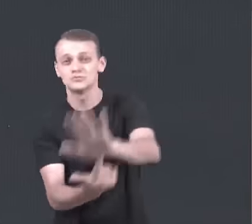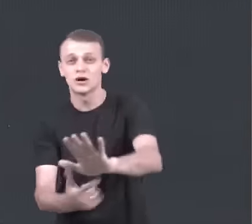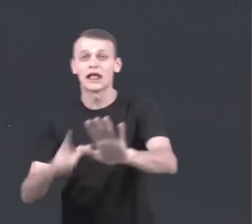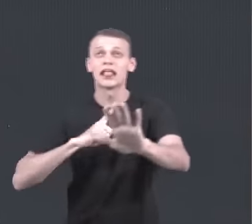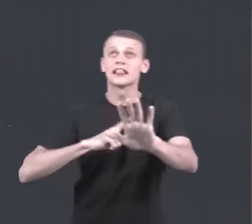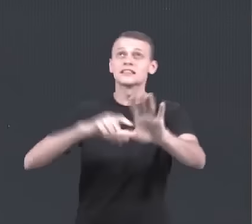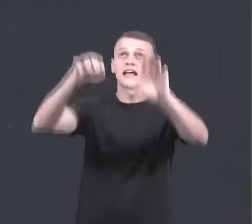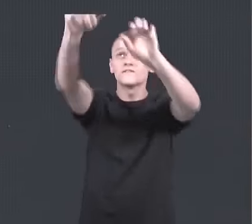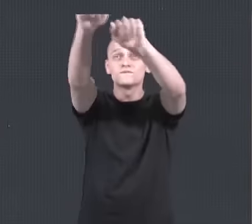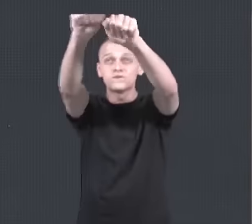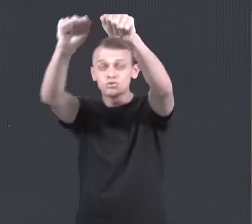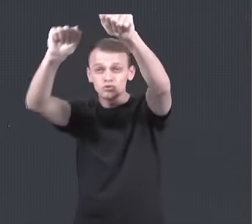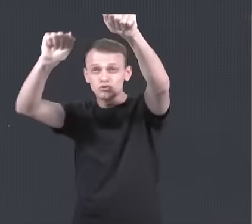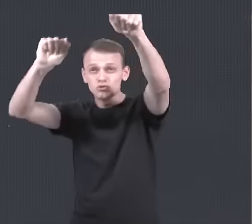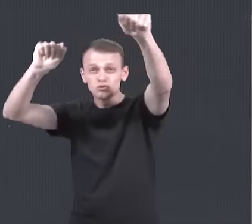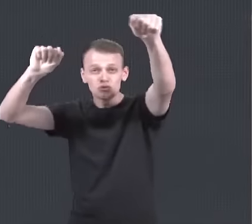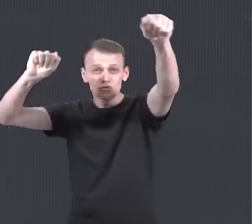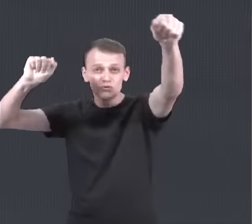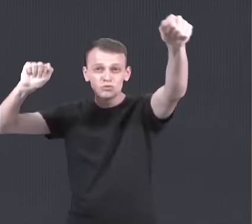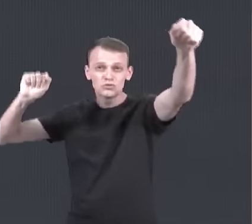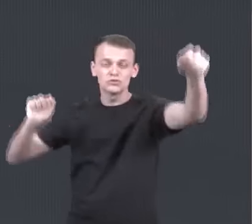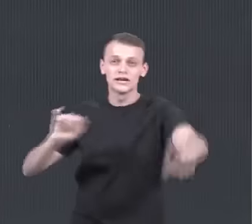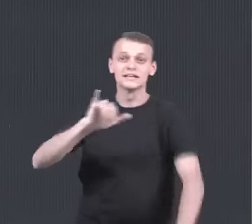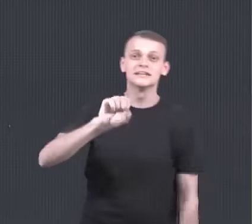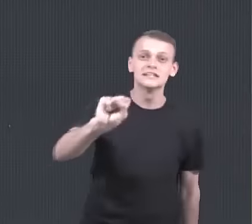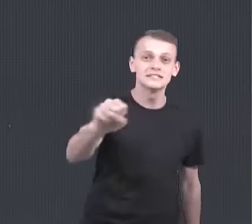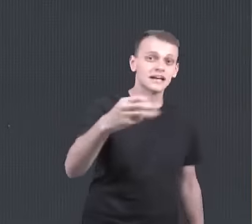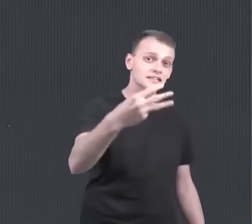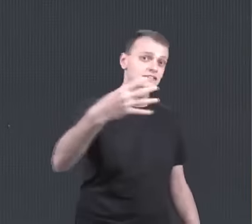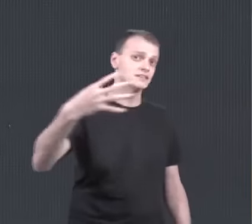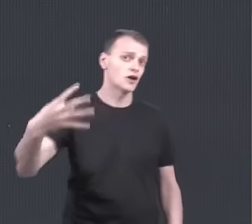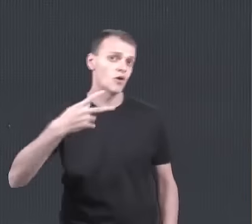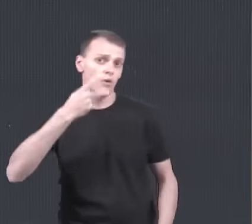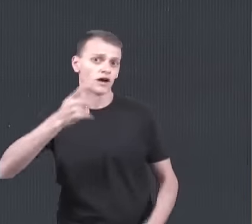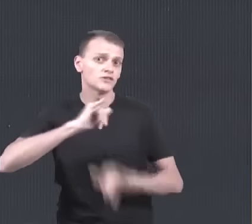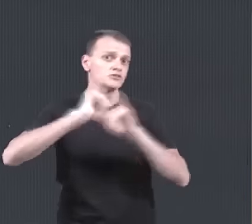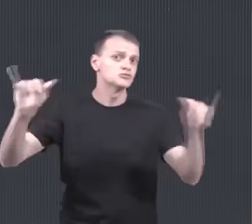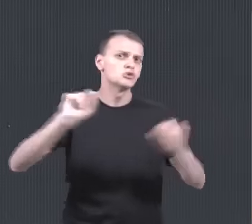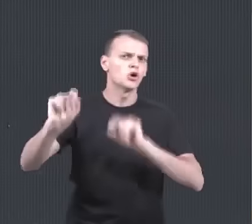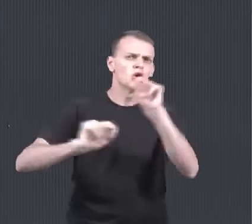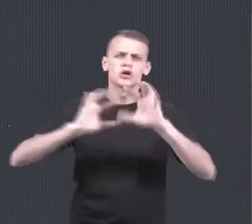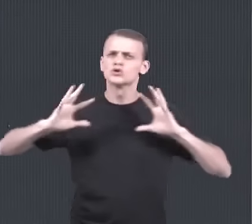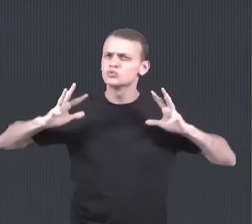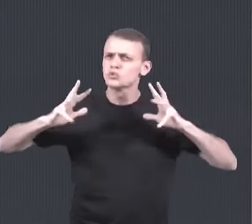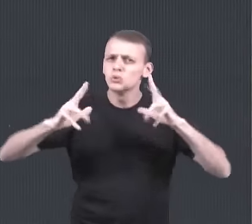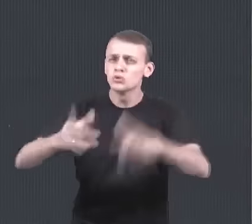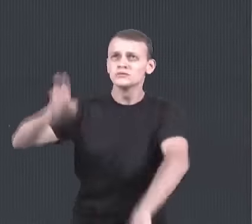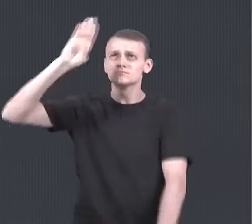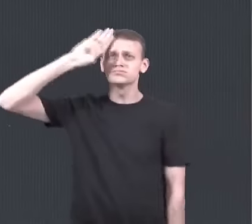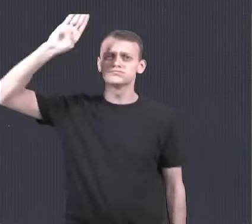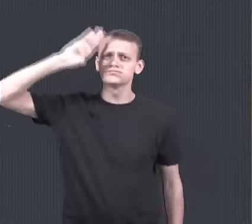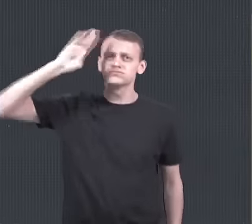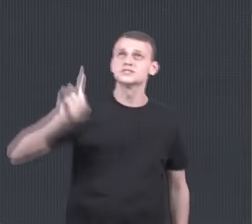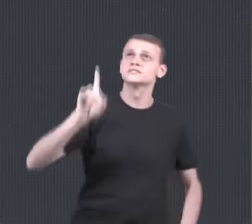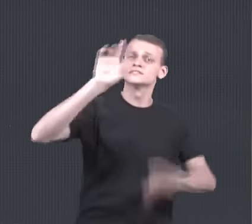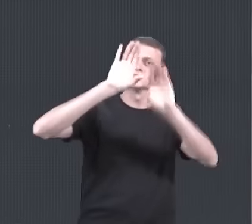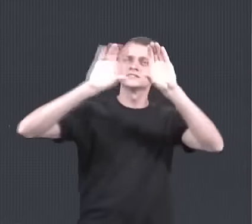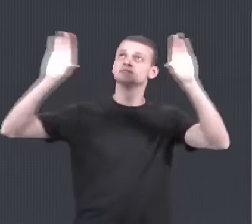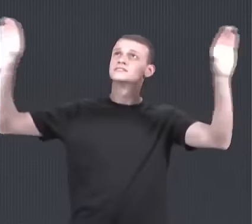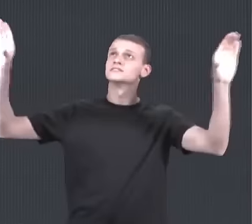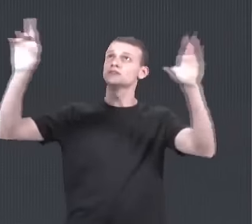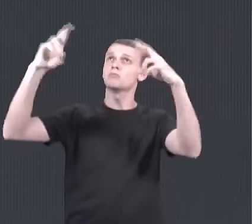está sendo tirado. Isaías 34 diz: todo o exército do céu se dissolverá, e os céus